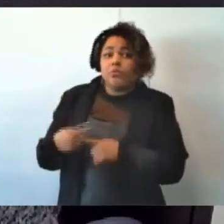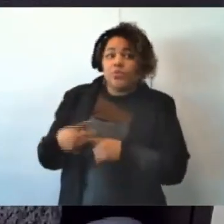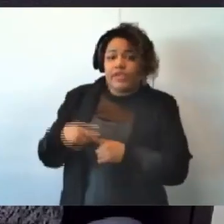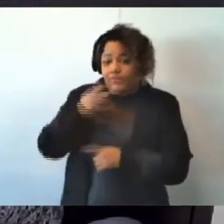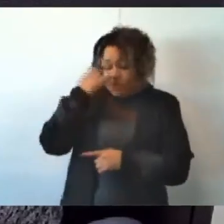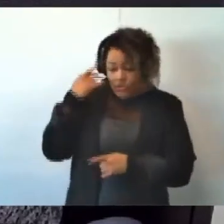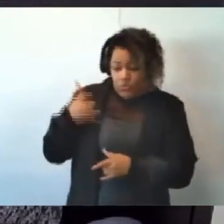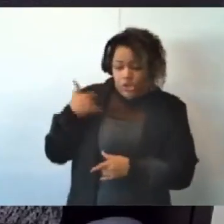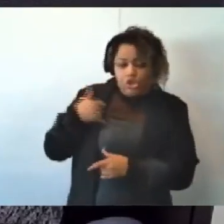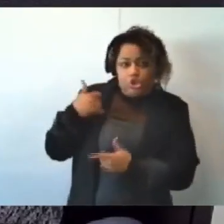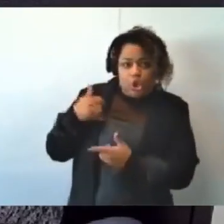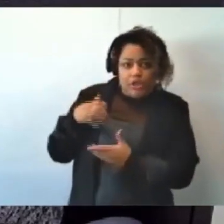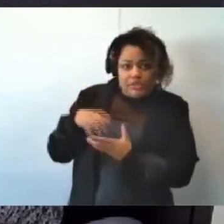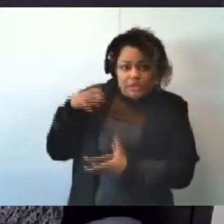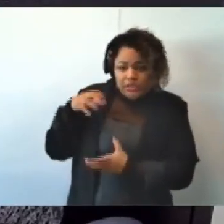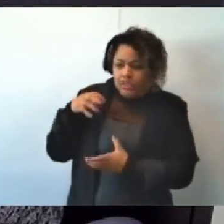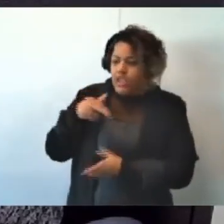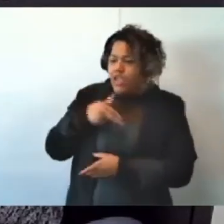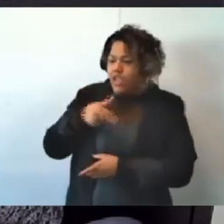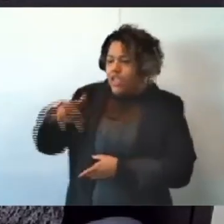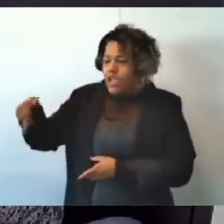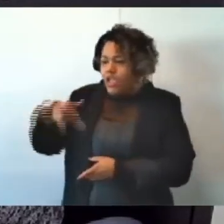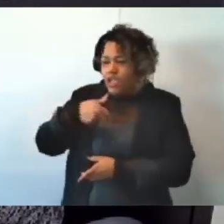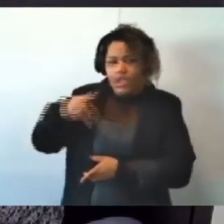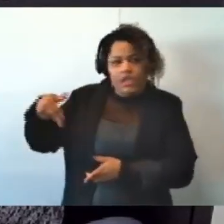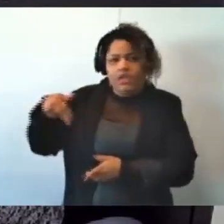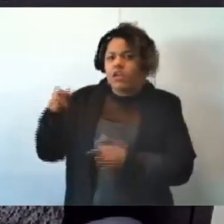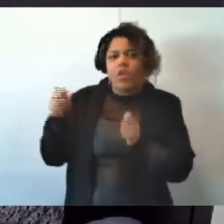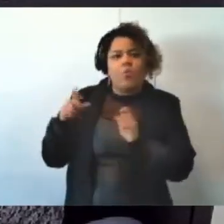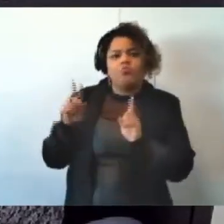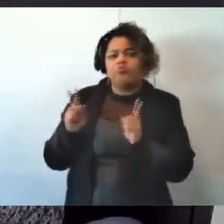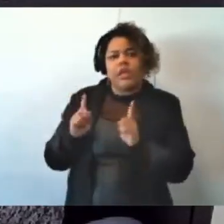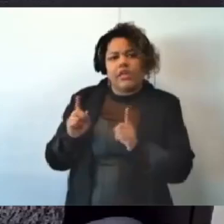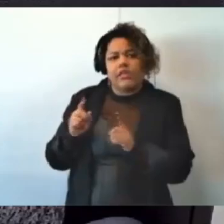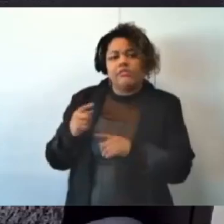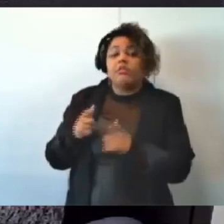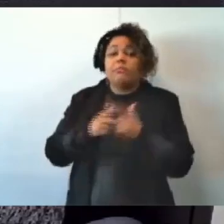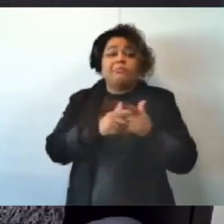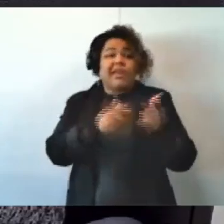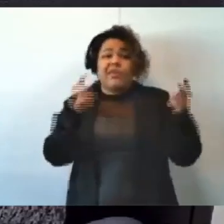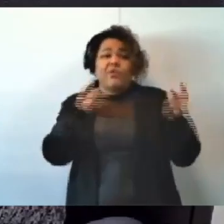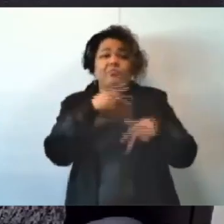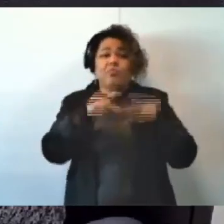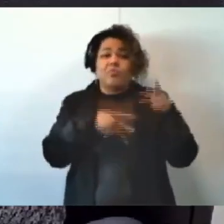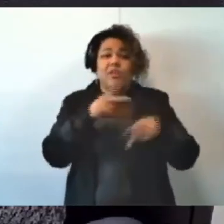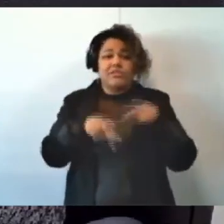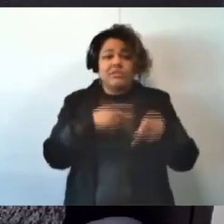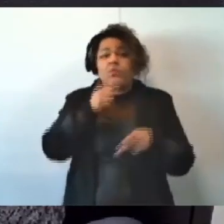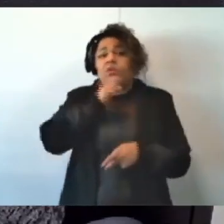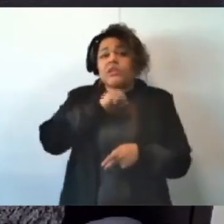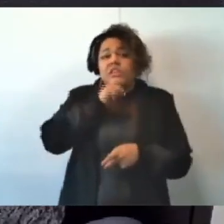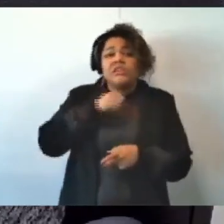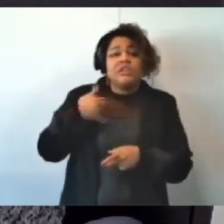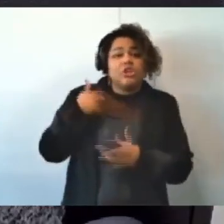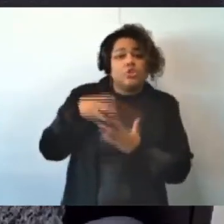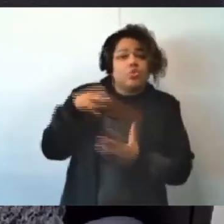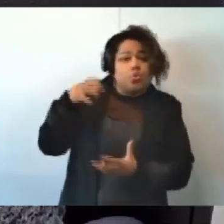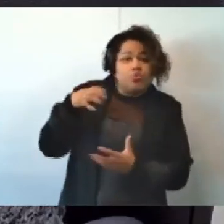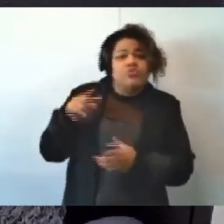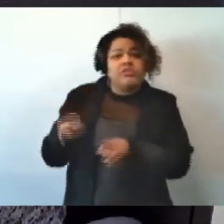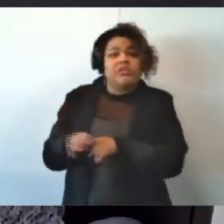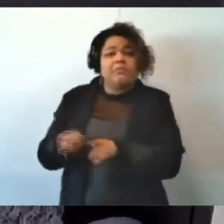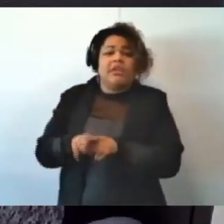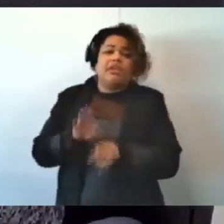O bairro, a maioria é idoso. A população do Floresta, a maioria é idoso e a maioria é criança. E, como